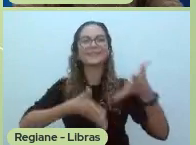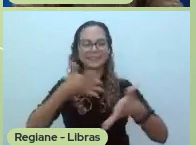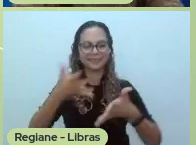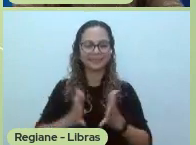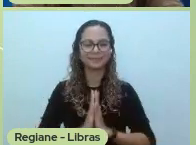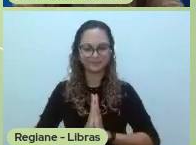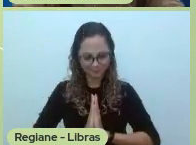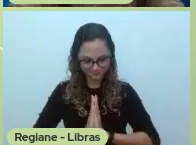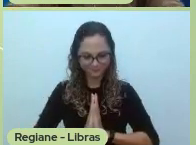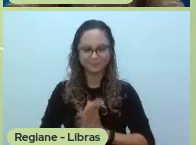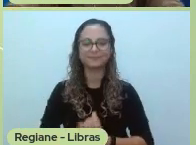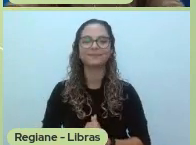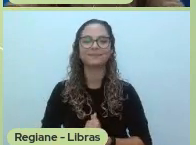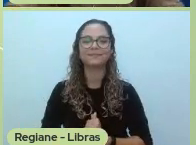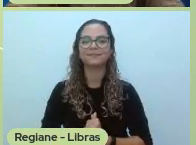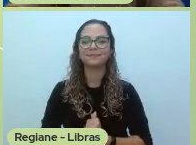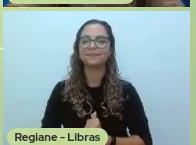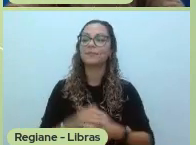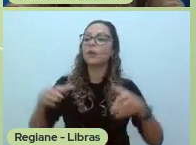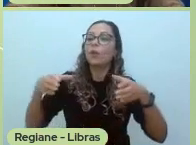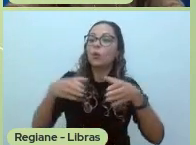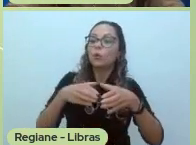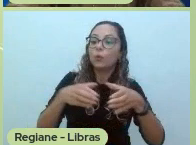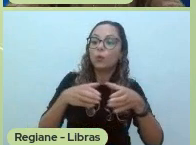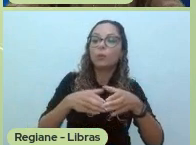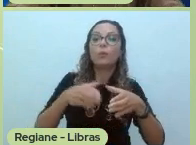Bom, o Grupo Mulheres do Brasil,